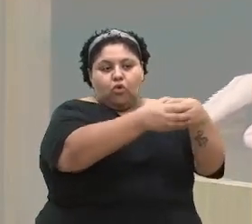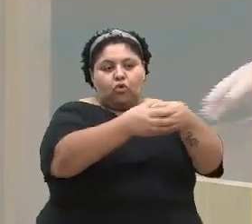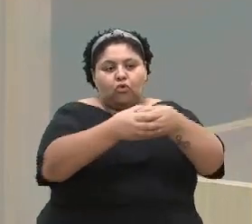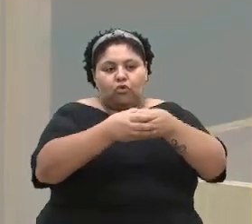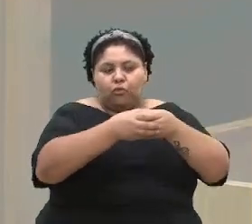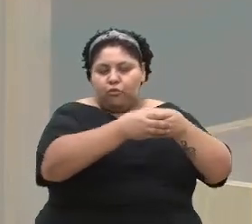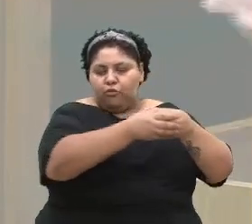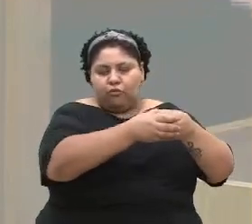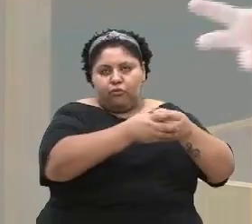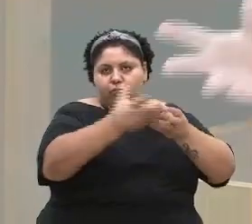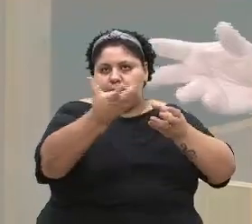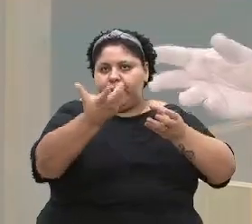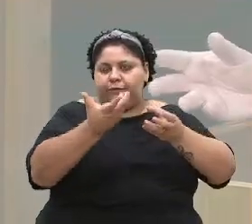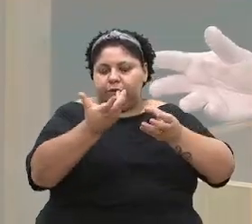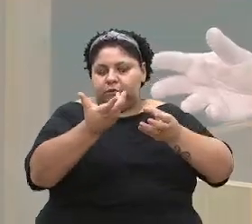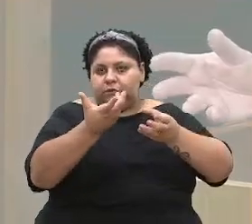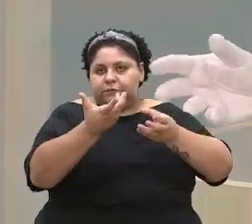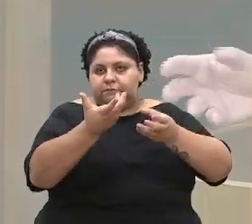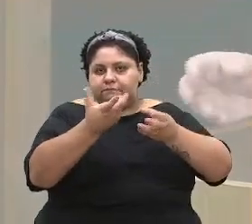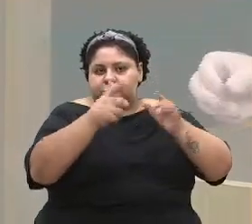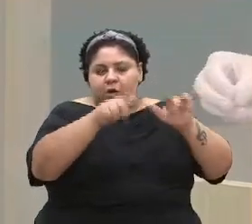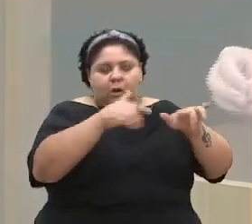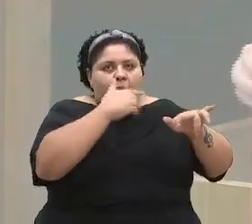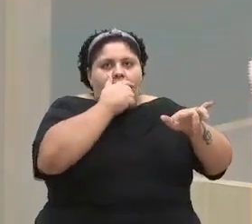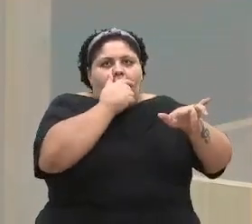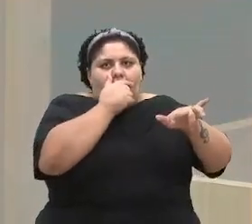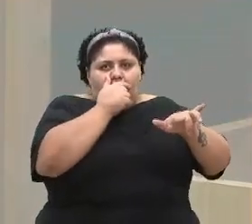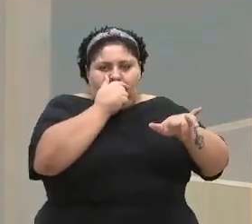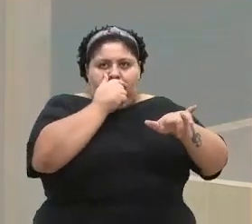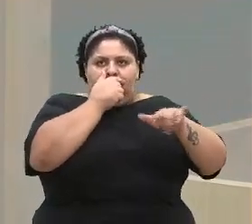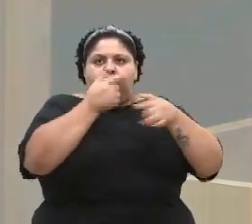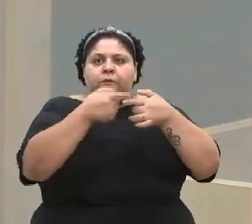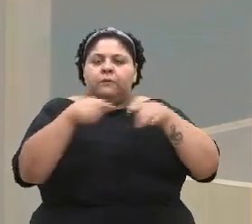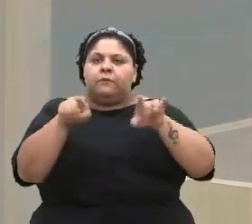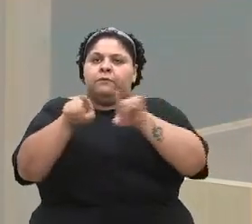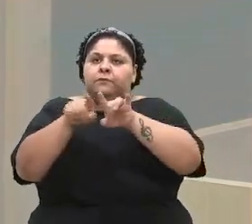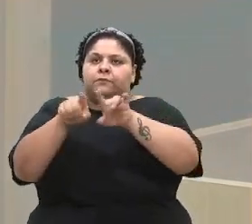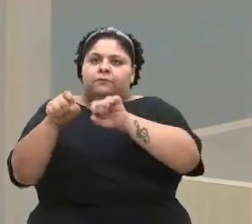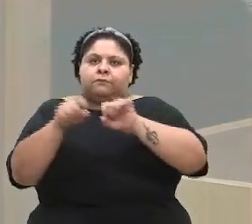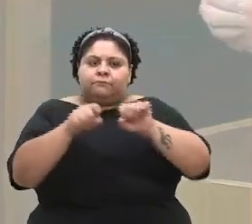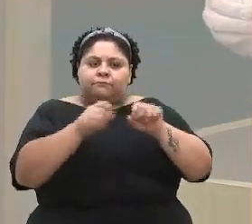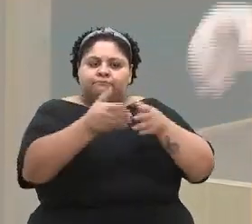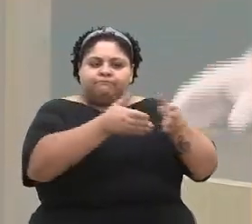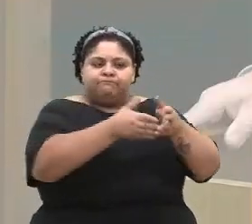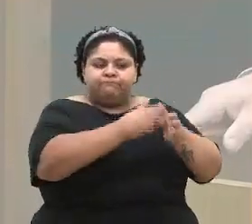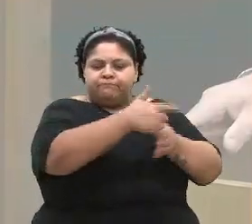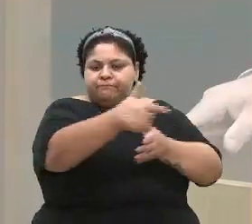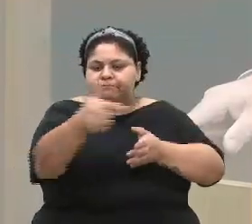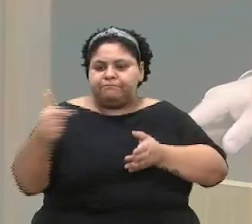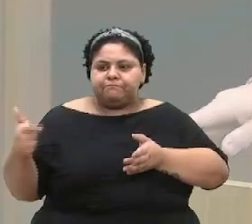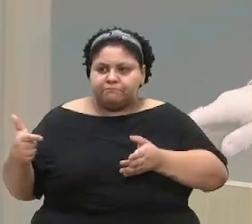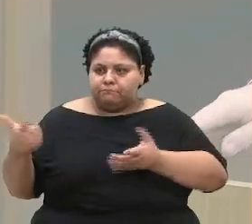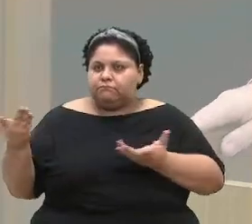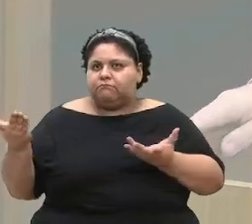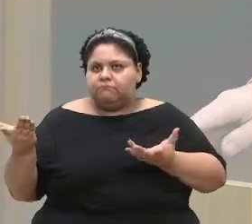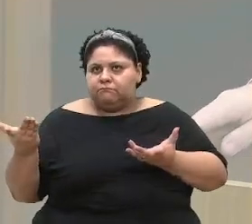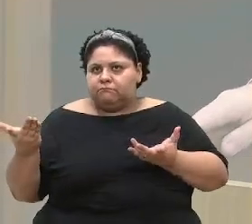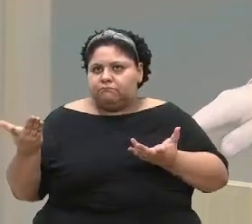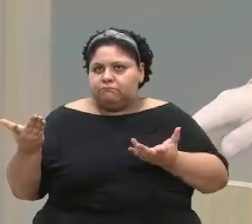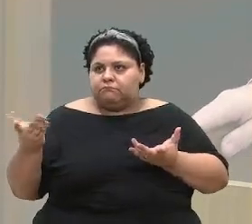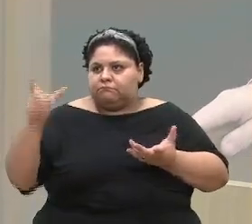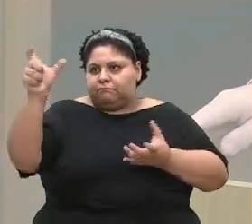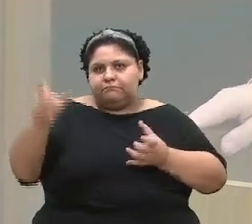contemplaria aquela área, mas também podendo ser acessada por qualquer